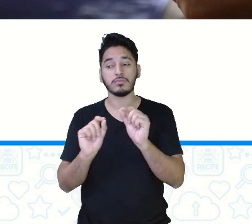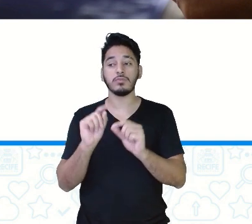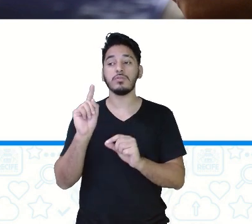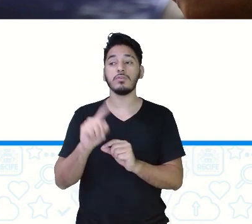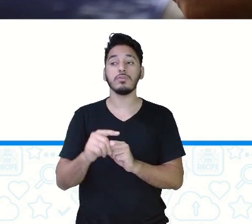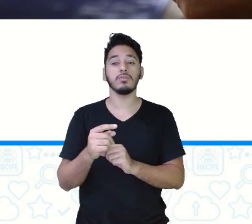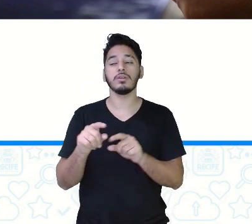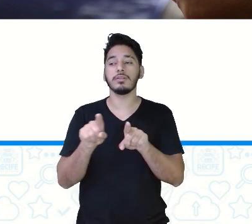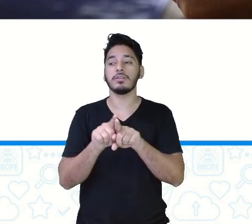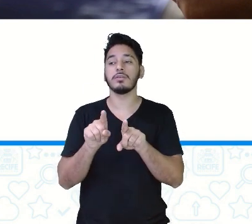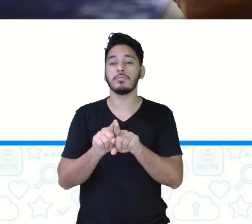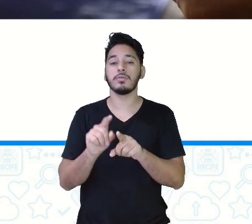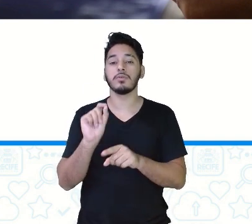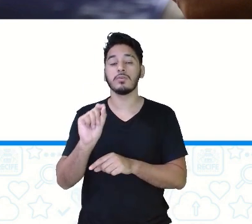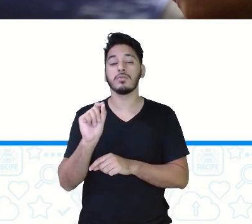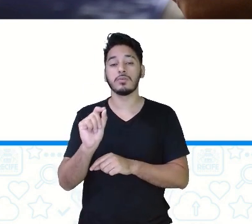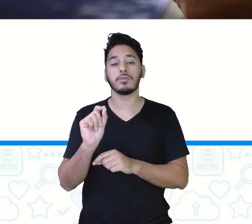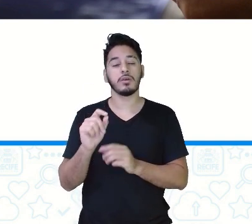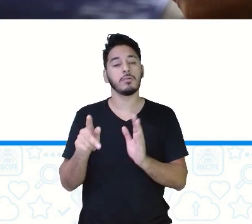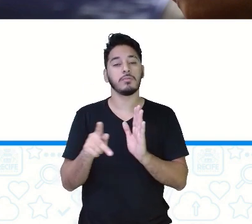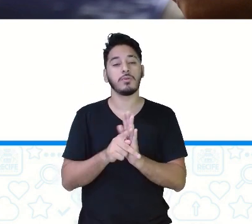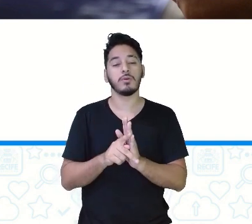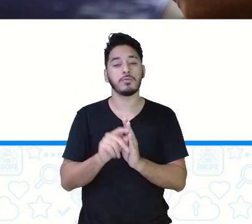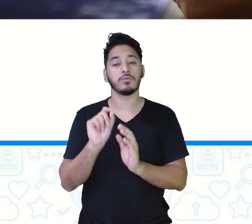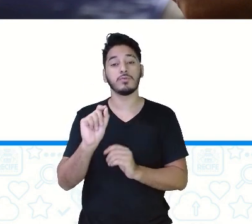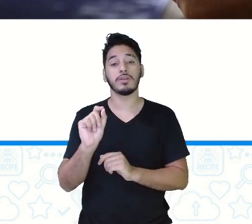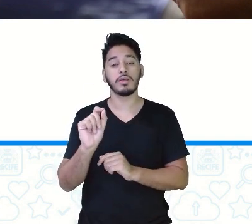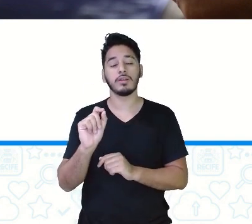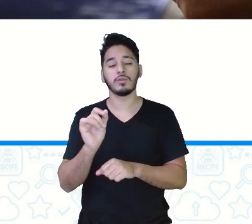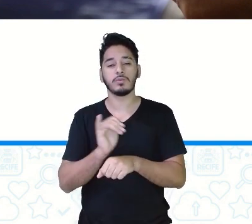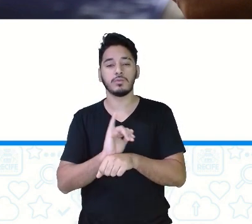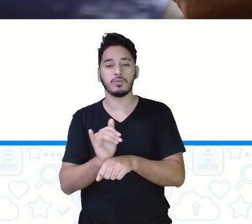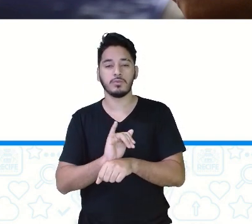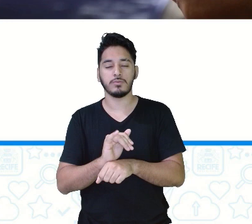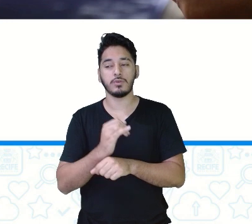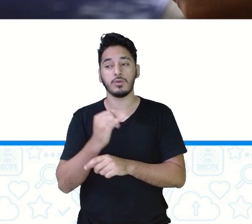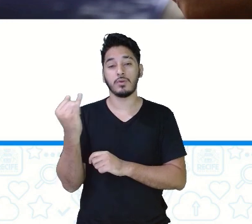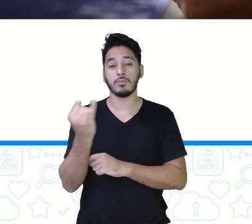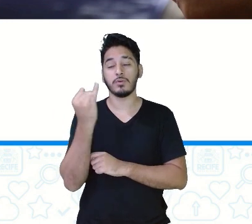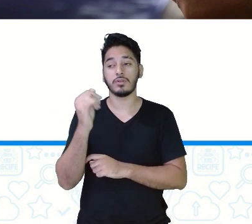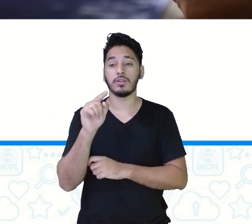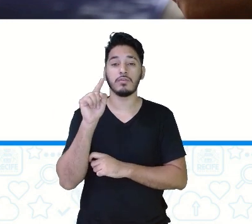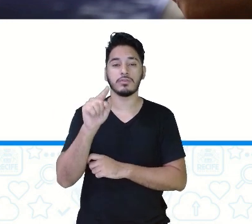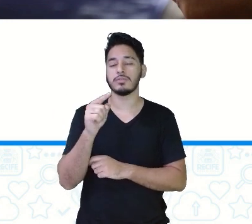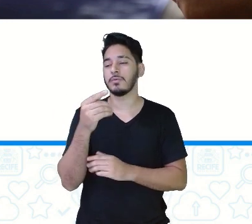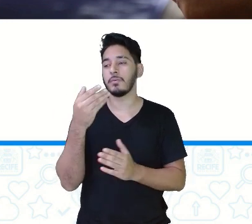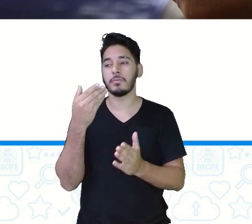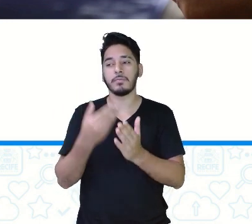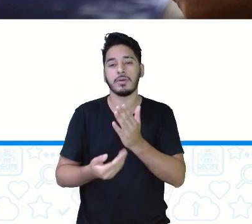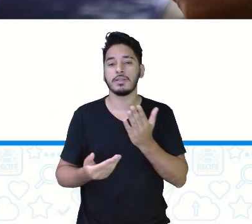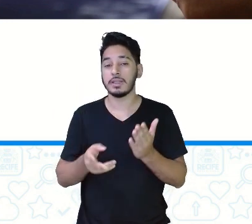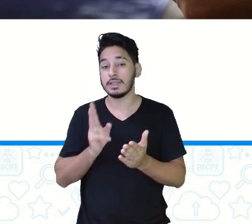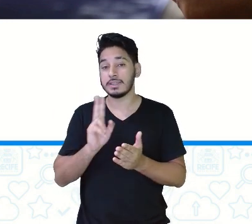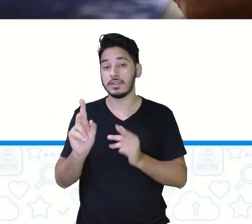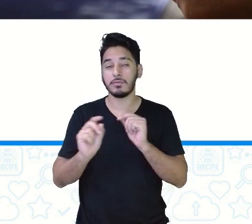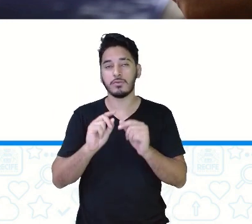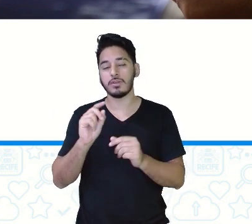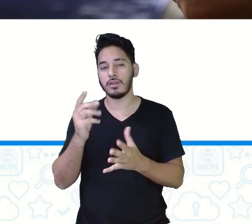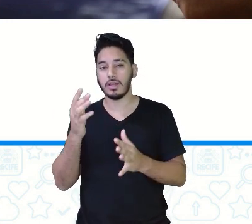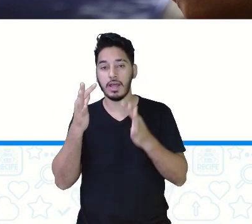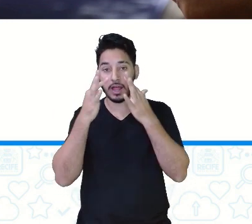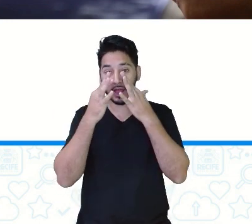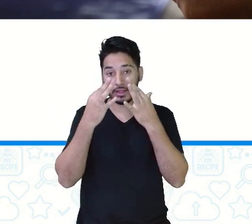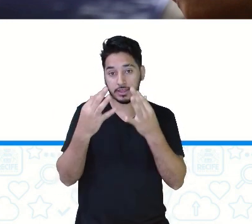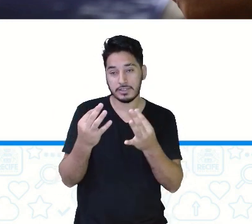através também do canal do YouTube, certo? O importante é você não perder e estar sempre aqui com a